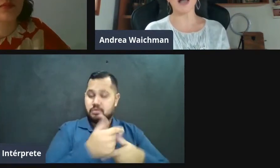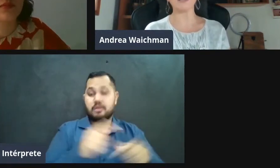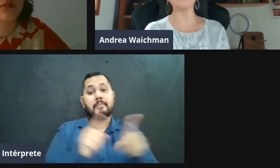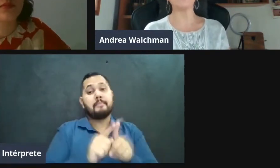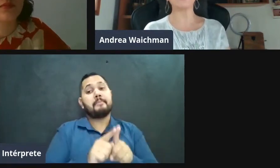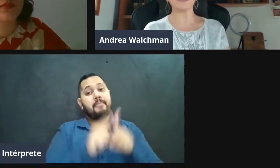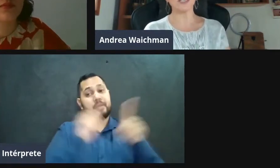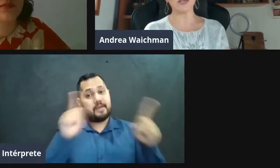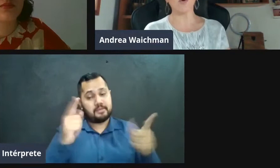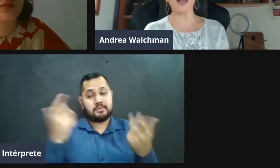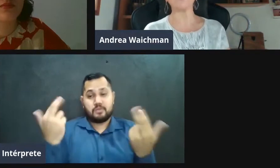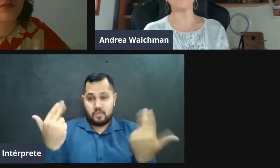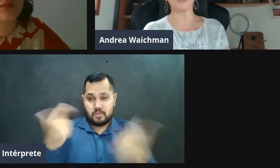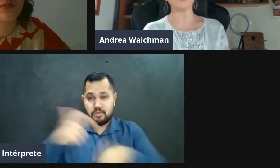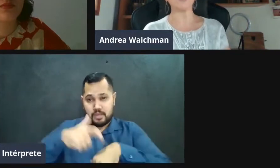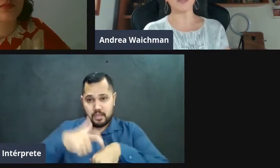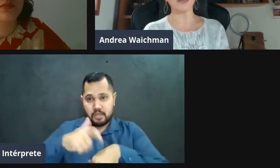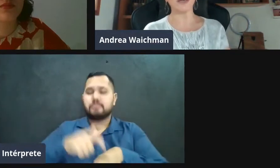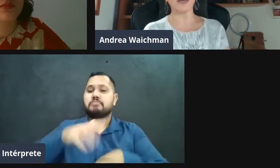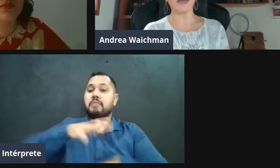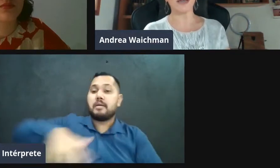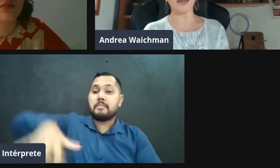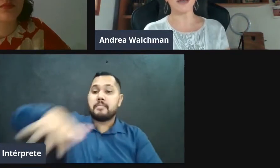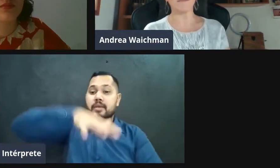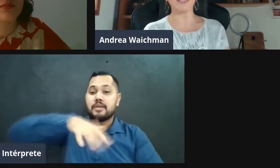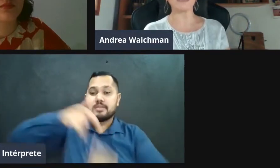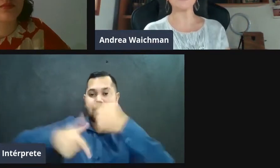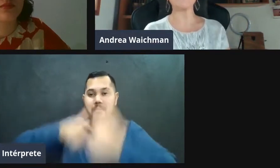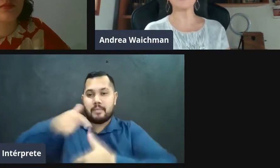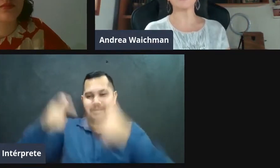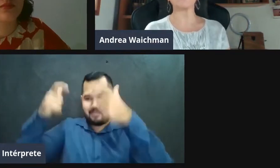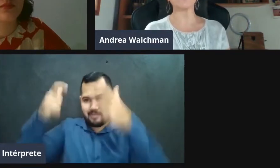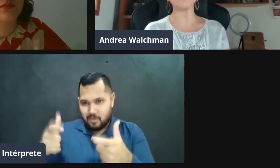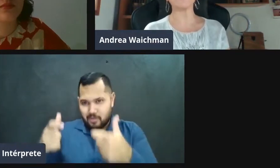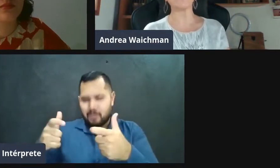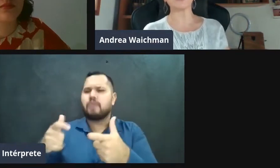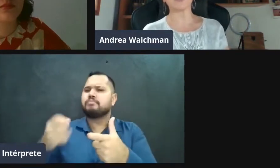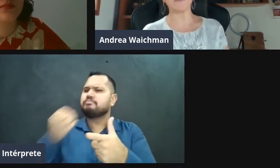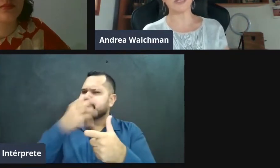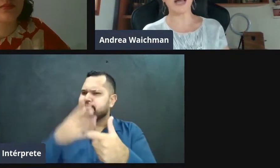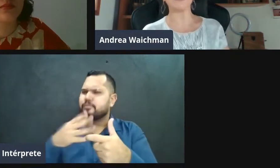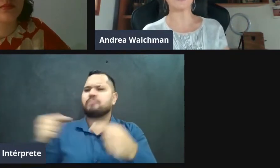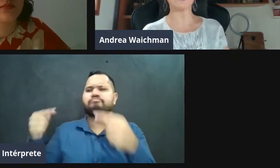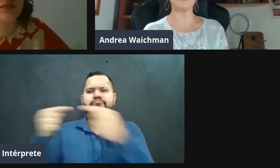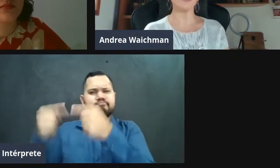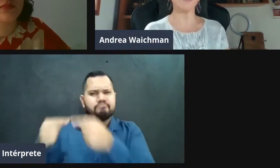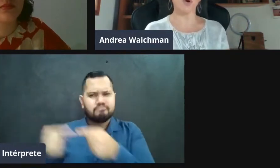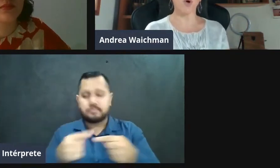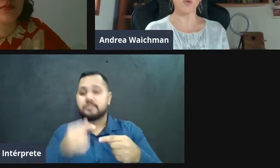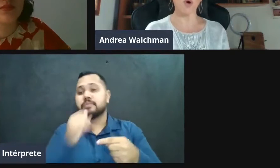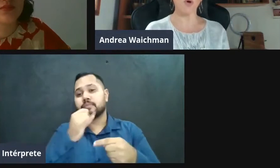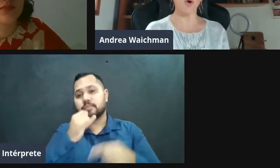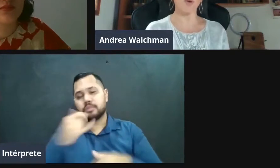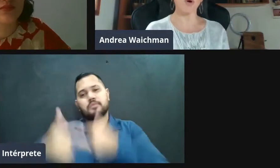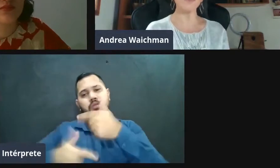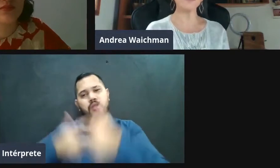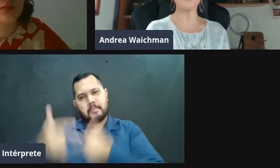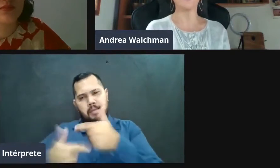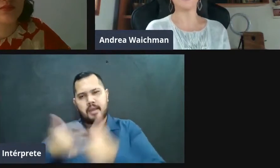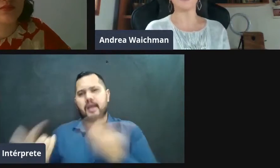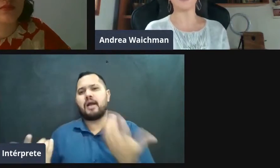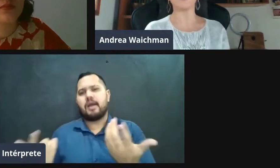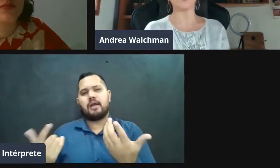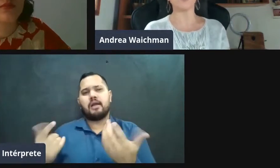de trabalho que seja adequado. A gente pretende manter, inclusive, algumas atividades em regime de home